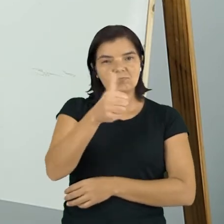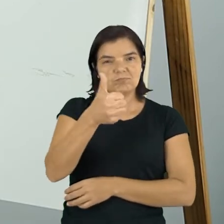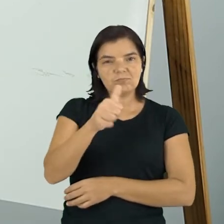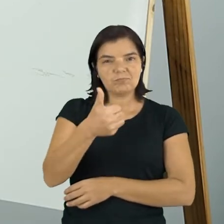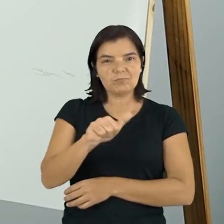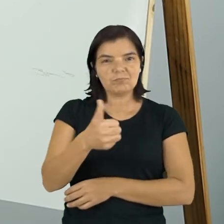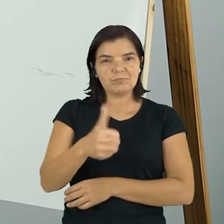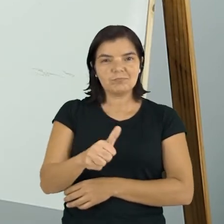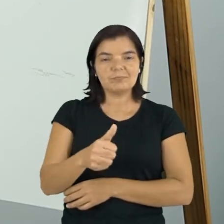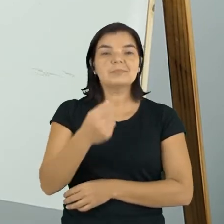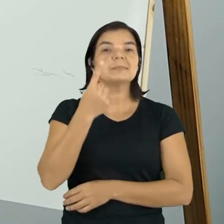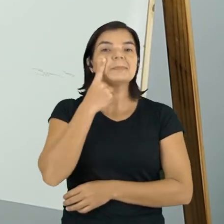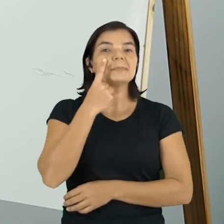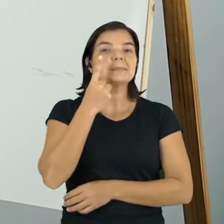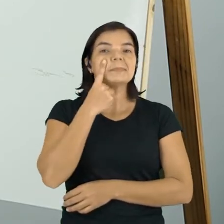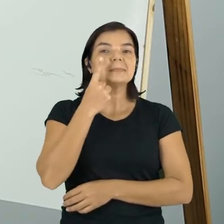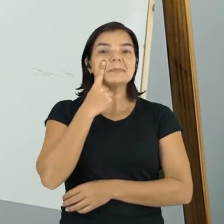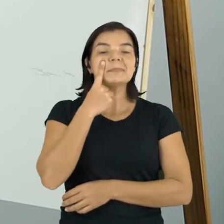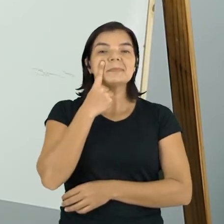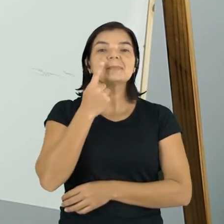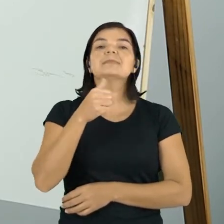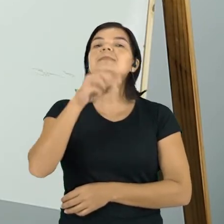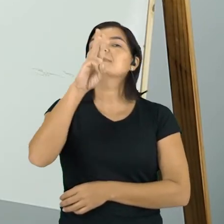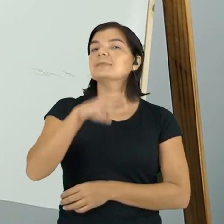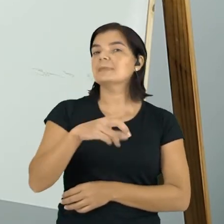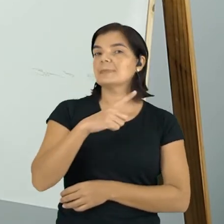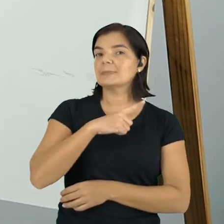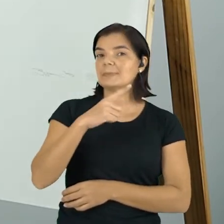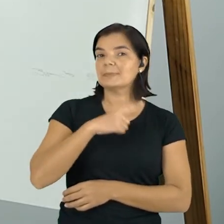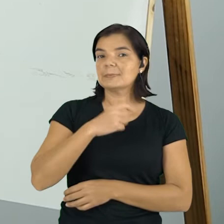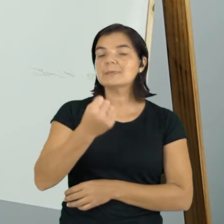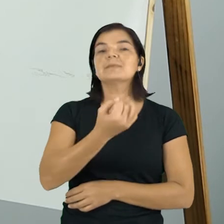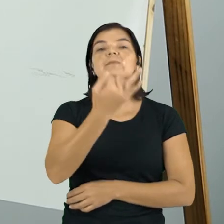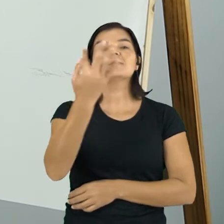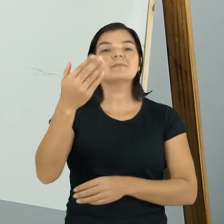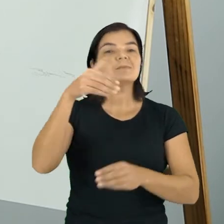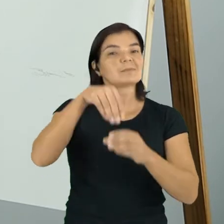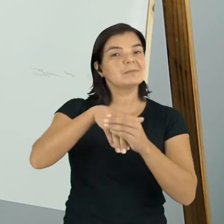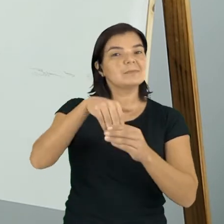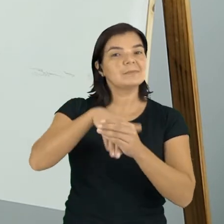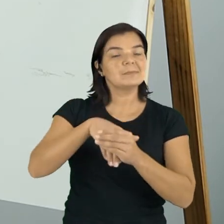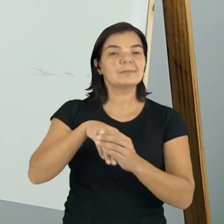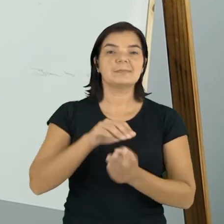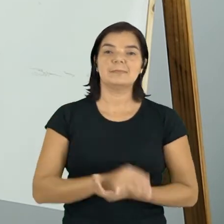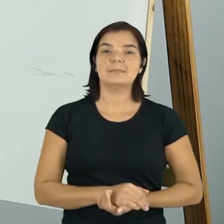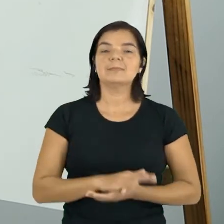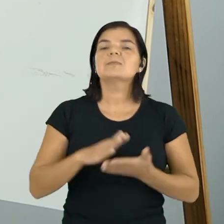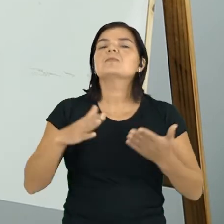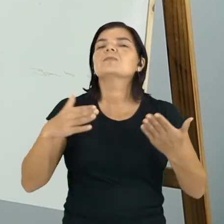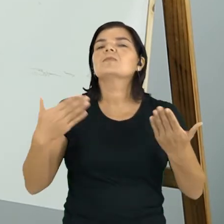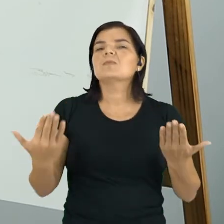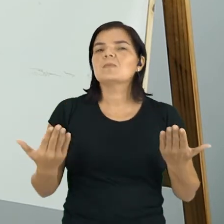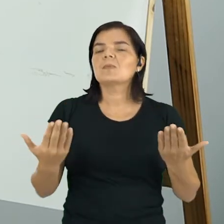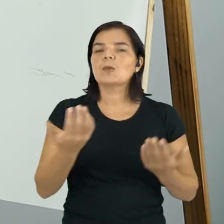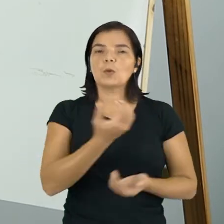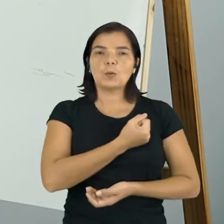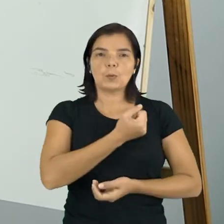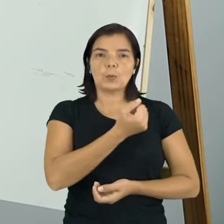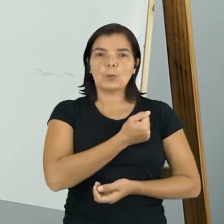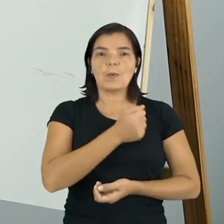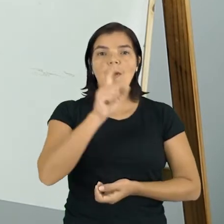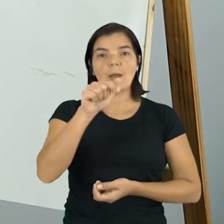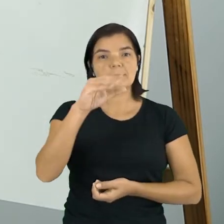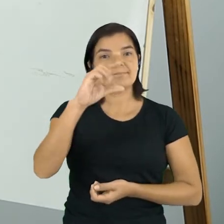analisá-la. E aí nós vamos olhar quem teve a menor quantidade de votos. Aí nós vamos olhar qual desses números